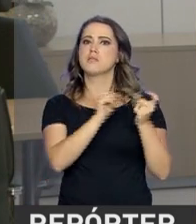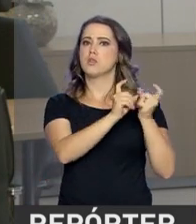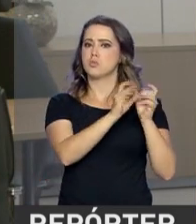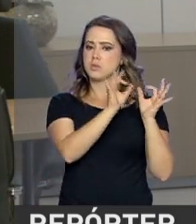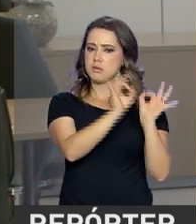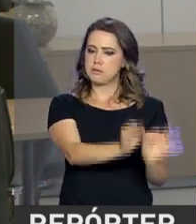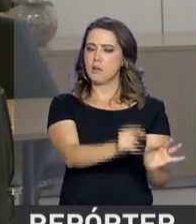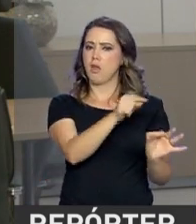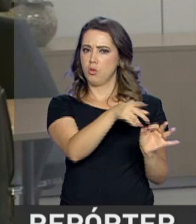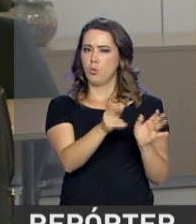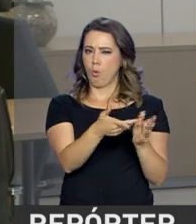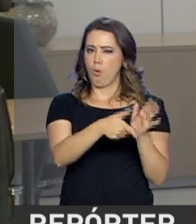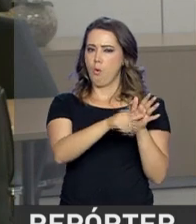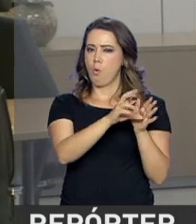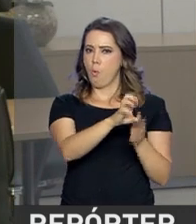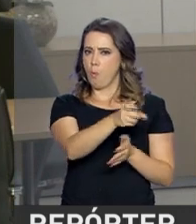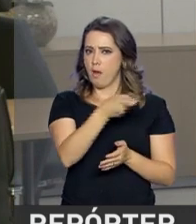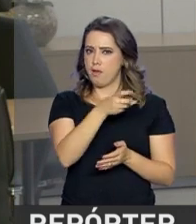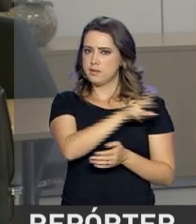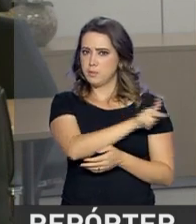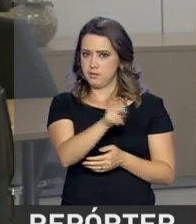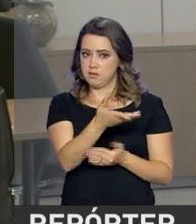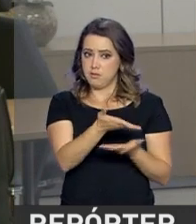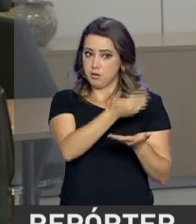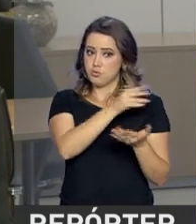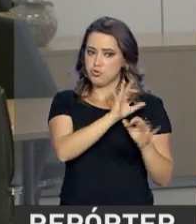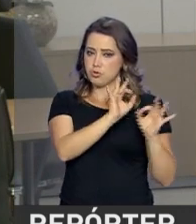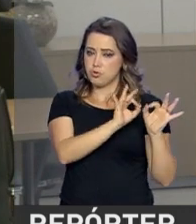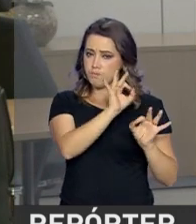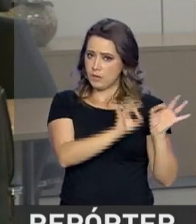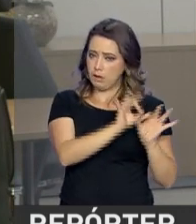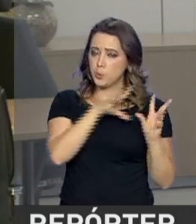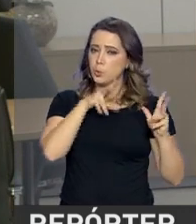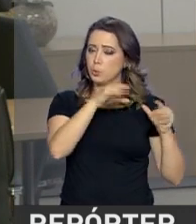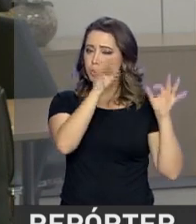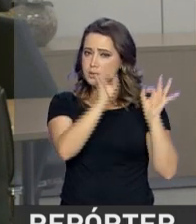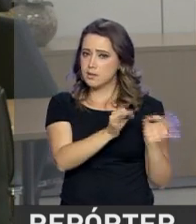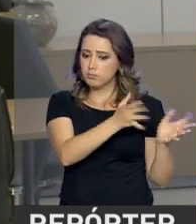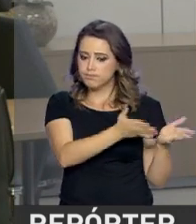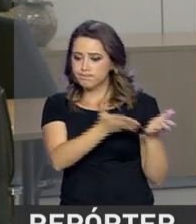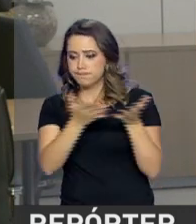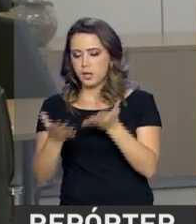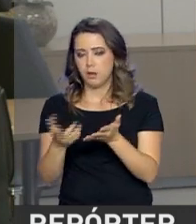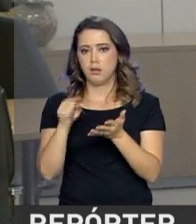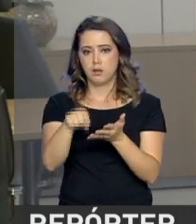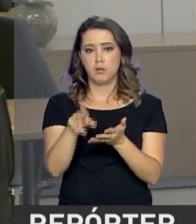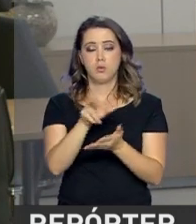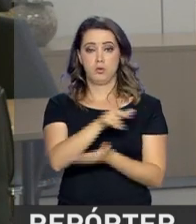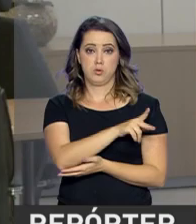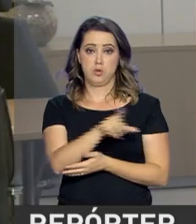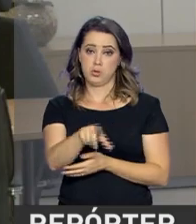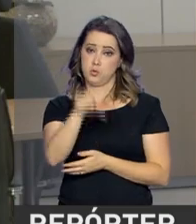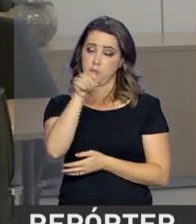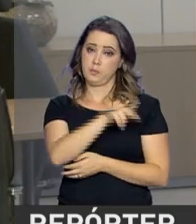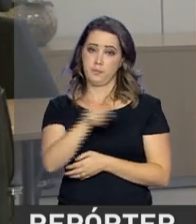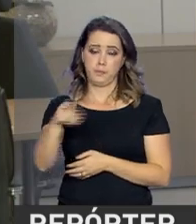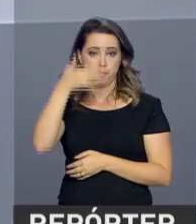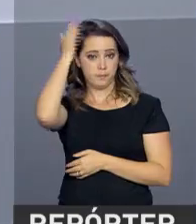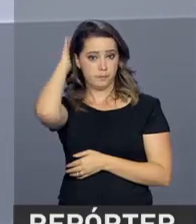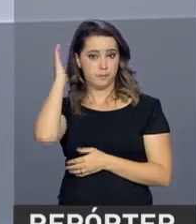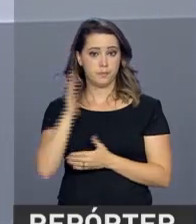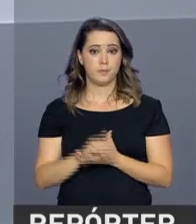presidente lech rio tem uma honra de verdade receber essa nessa missão das mãos dele por indicação do presidente da república